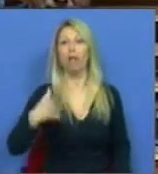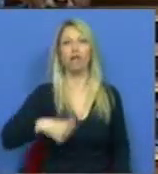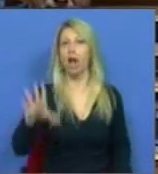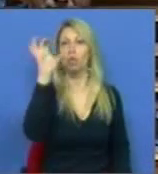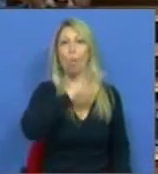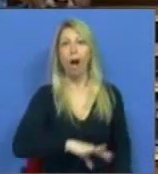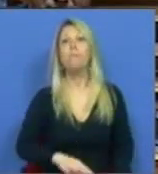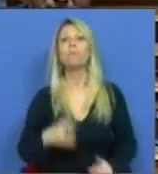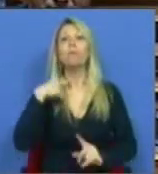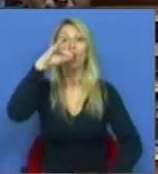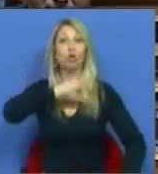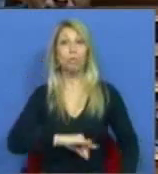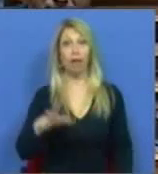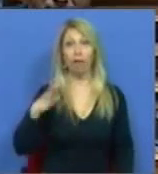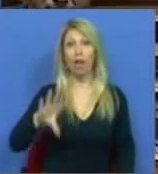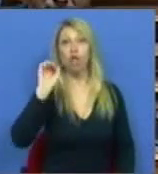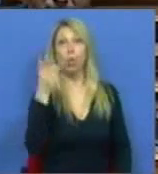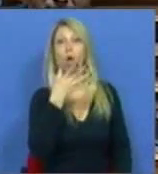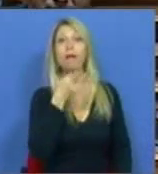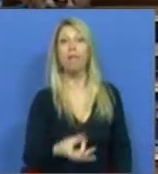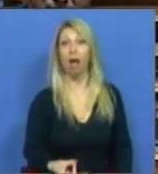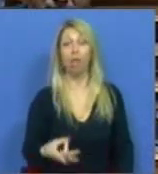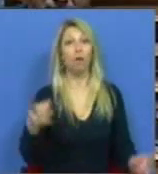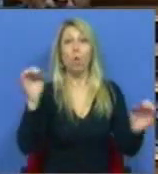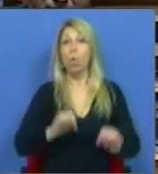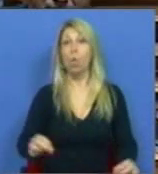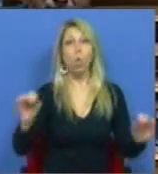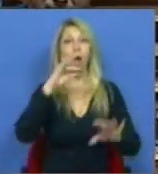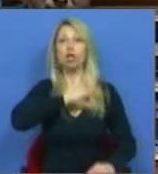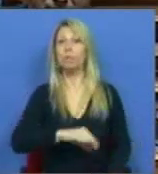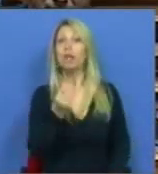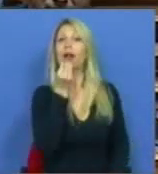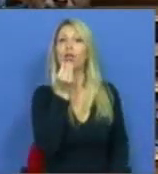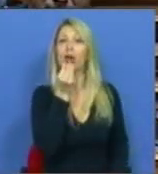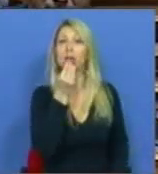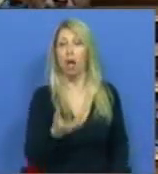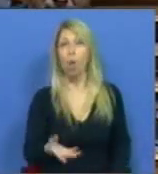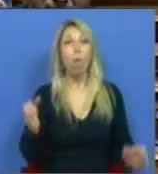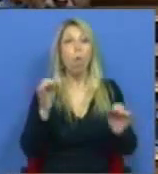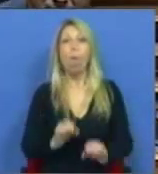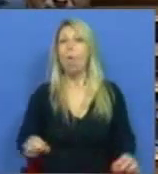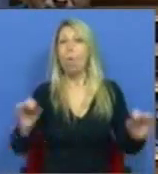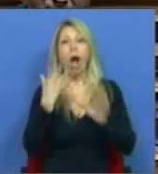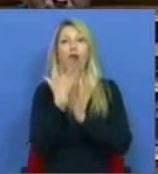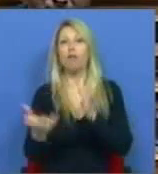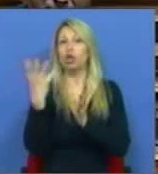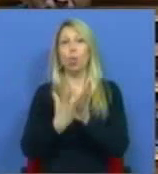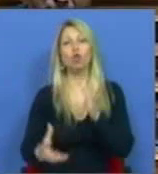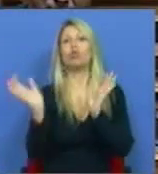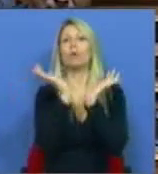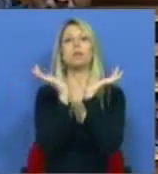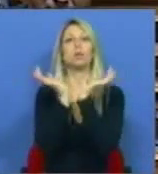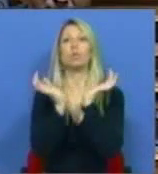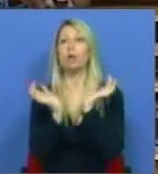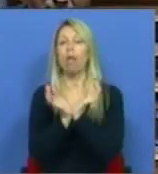férias, subsídio de férias ou de Natal, não tem direito a subsídio de refeição, não tem lugar a descontos para a segurança